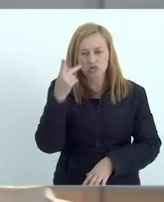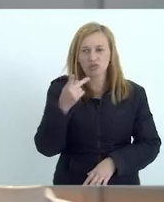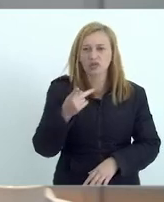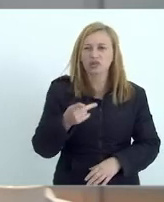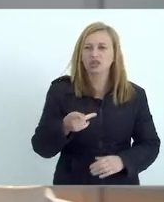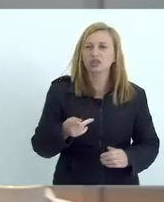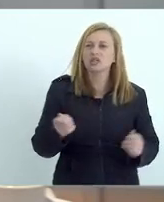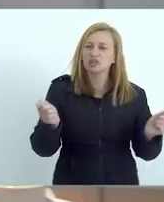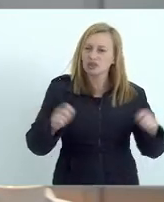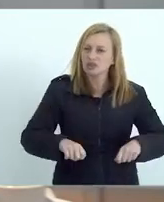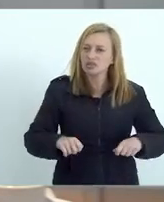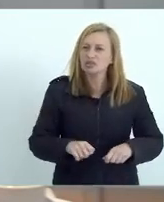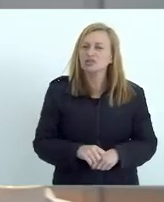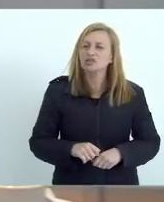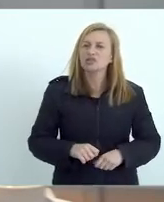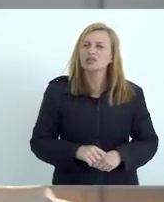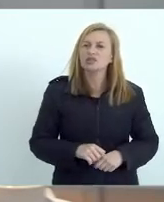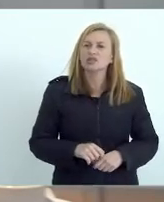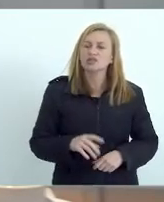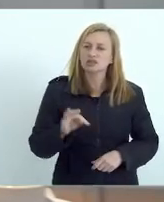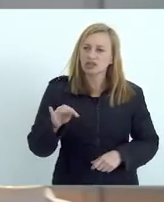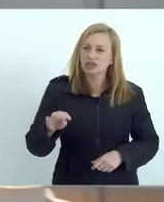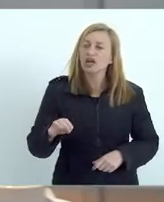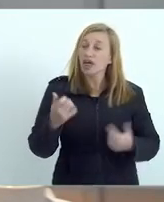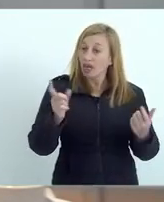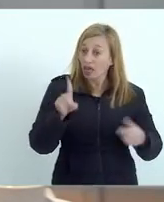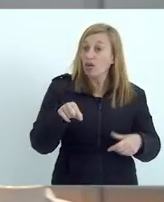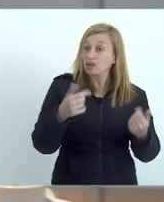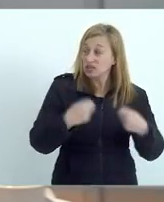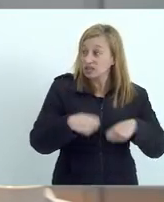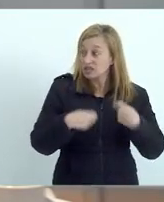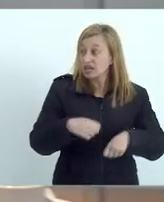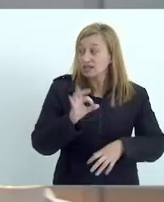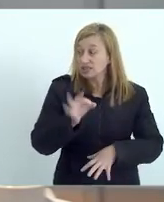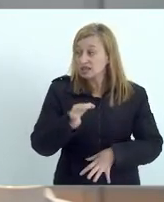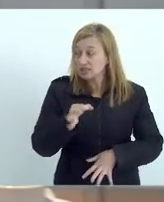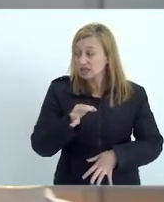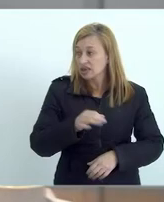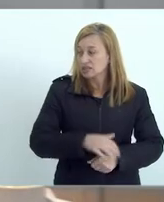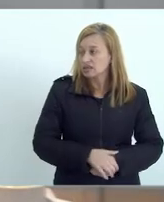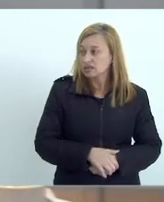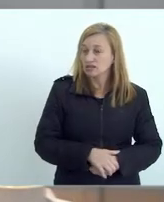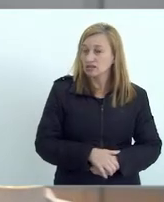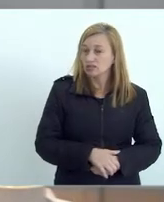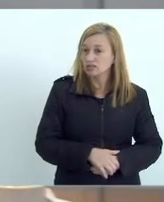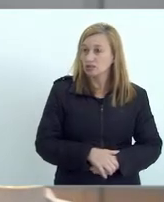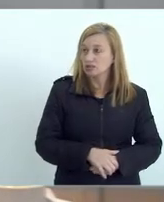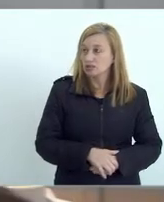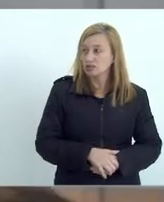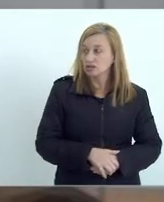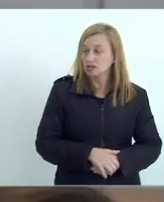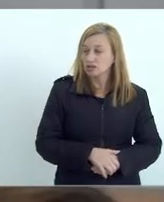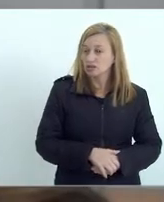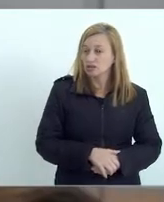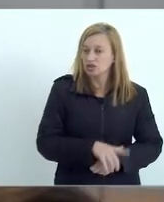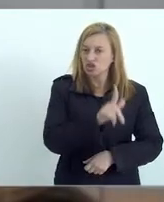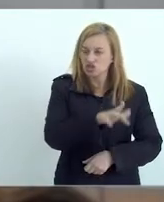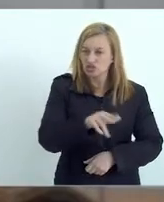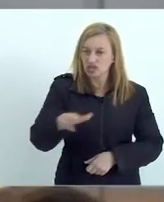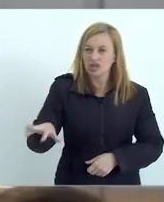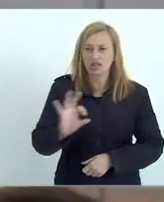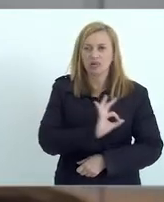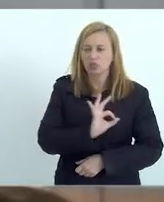que passa em lutar os por O que é uma necessidade de aumento da trofa então eu não tenho aqui uma uma mais